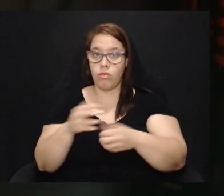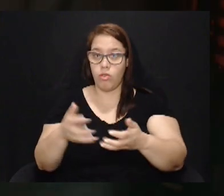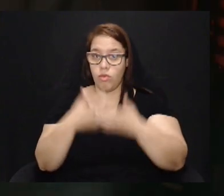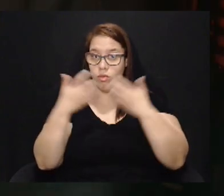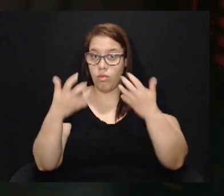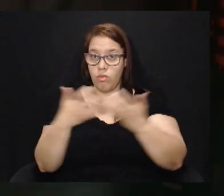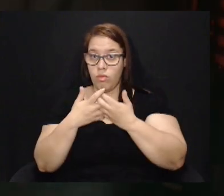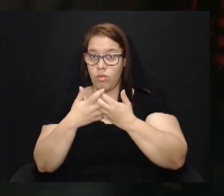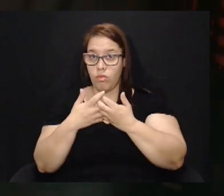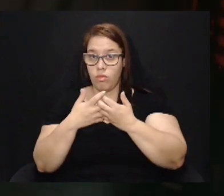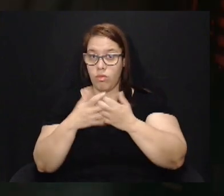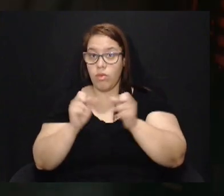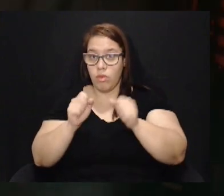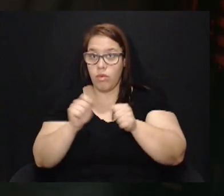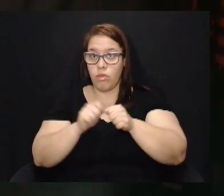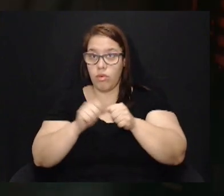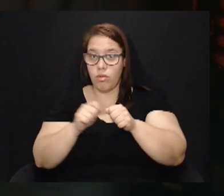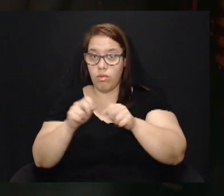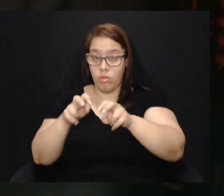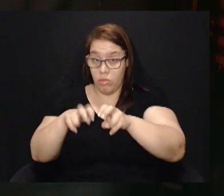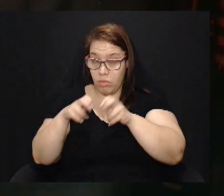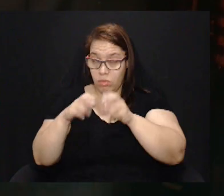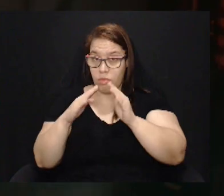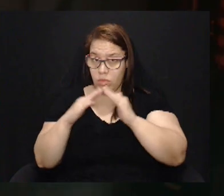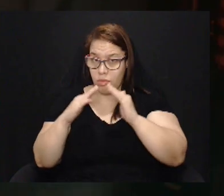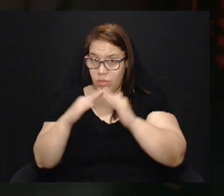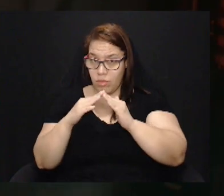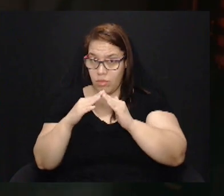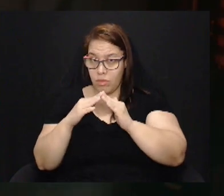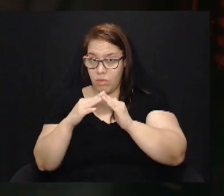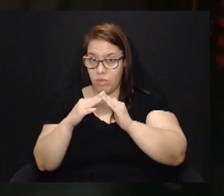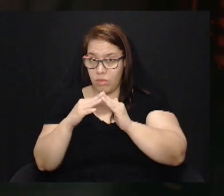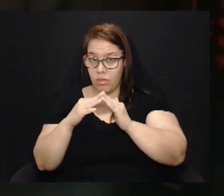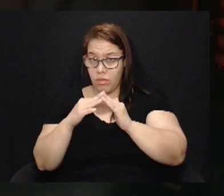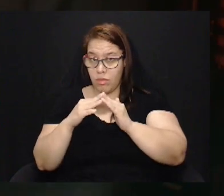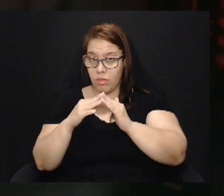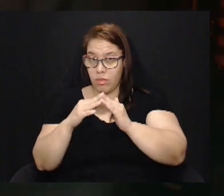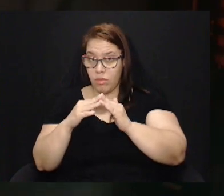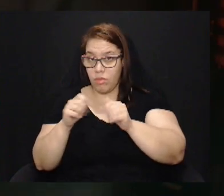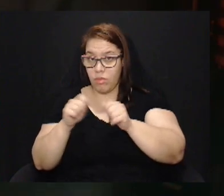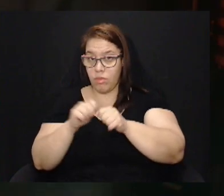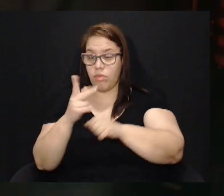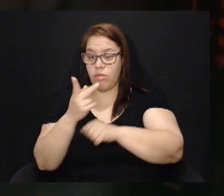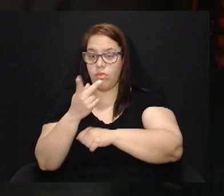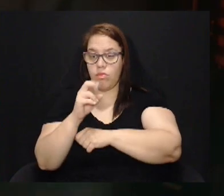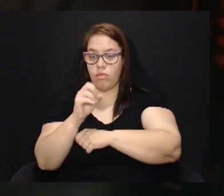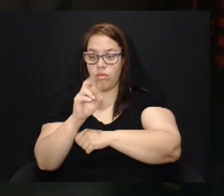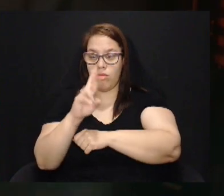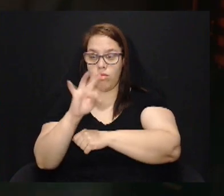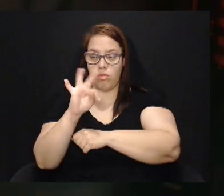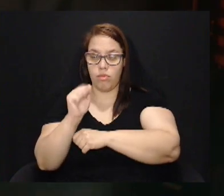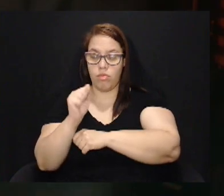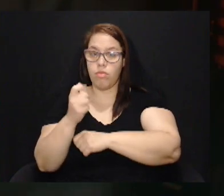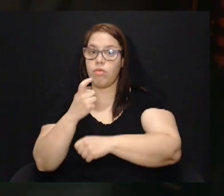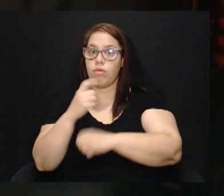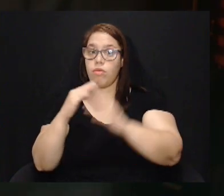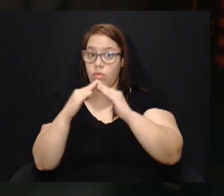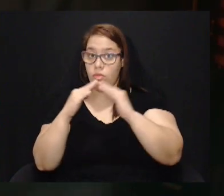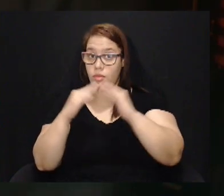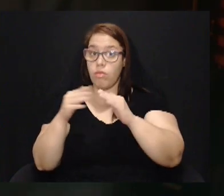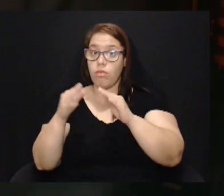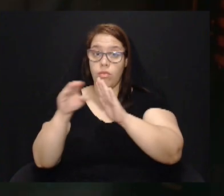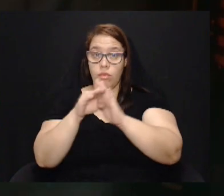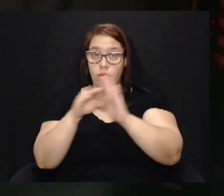pode fazer uma hortinha em casa. E essa questão de fazer uma horta em casa, já trouxemos isso aqui no programa também, é